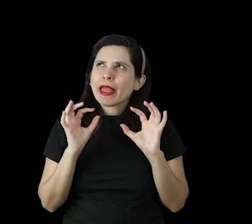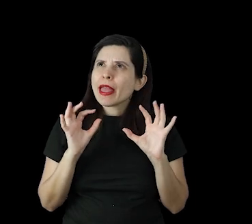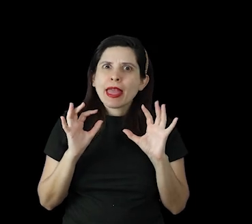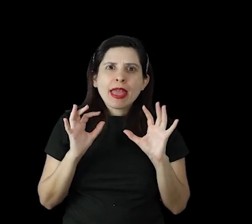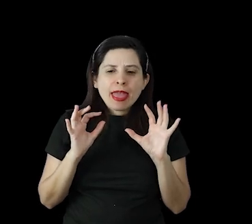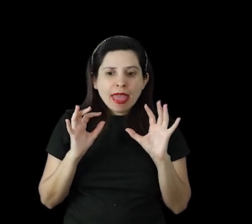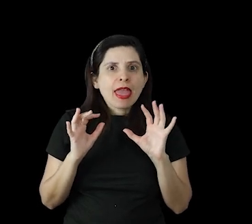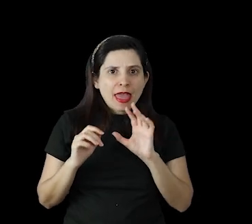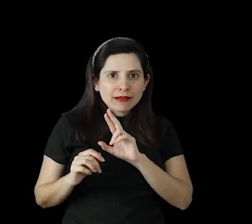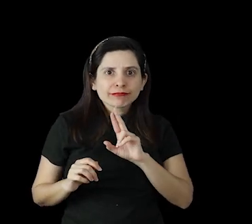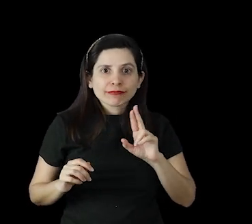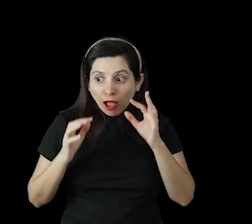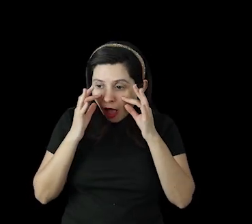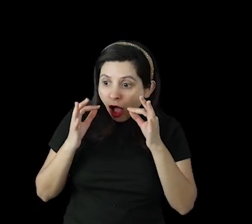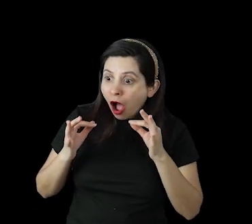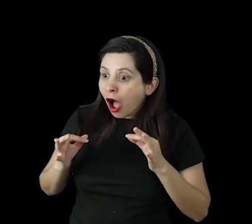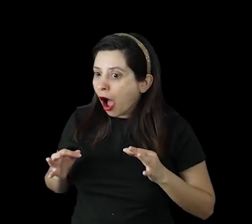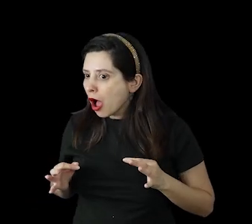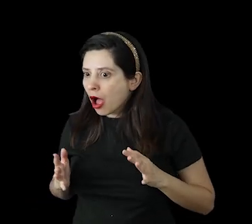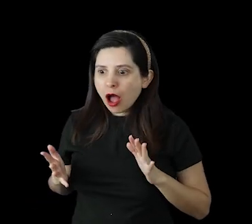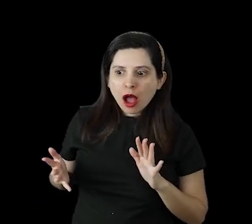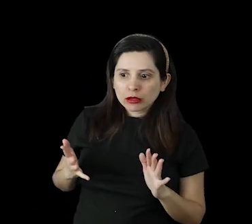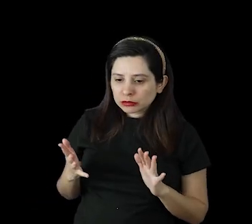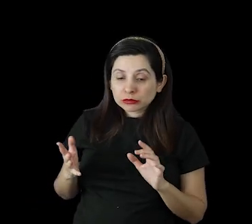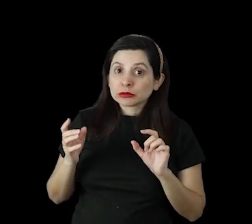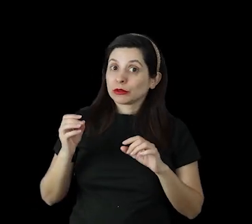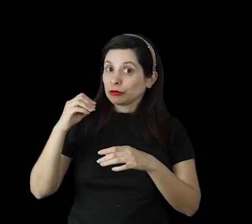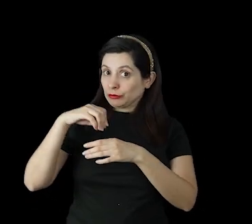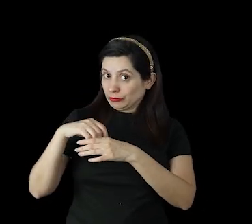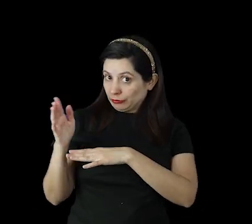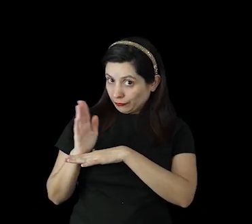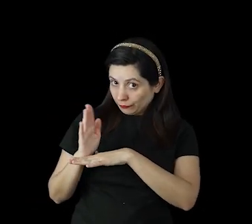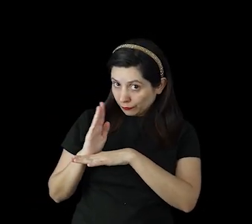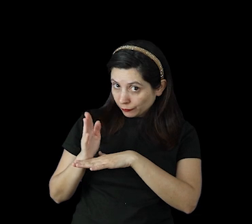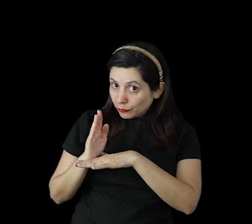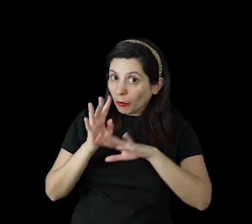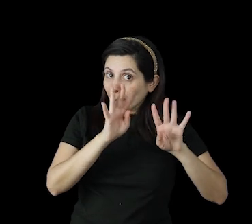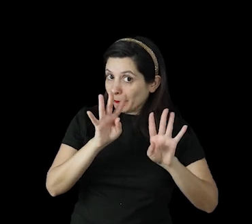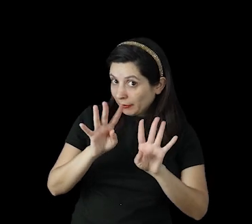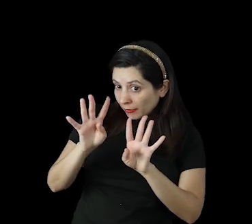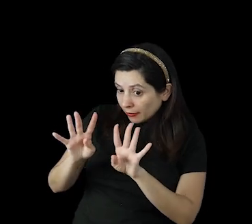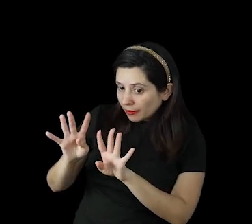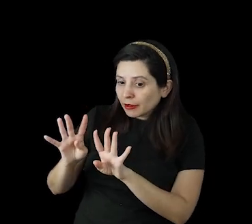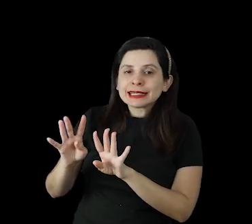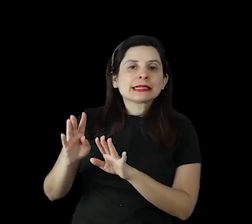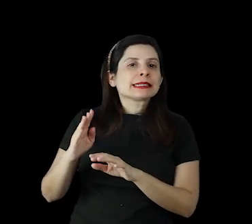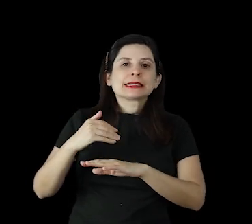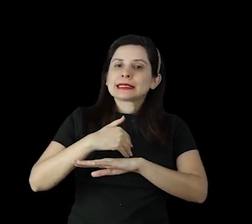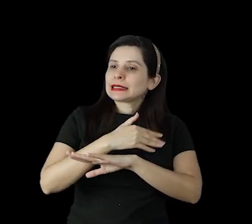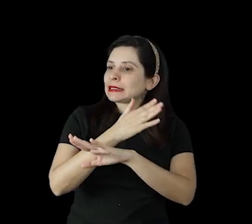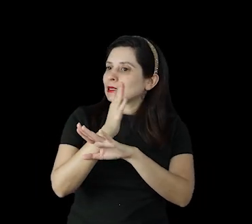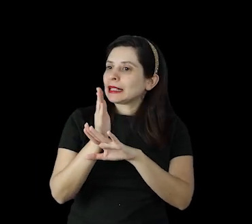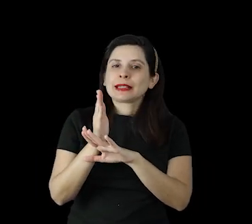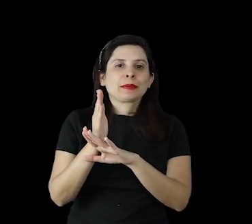isso faz chamar nossa atenção. Então, o que acontece? Num filme que faz bilheteria, ele está o tempo todo lidando com um